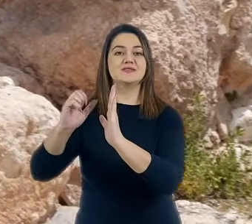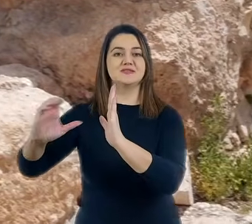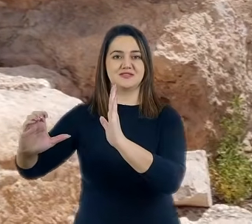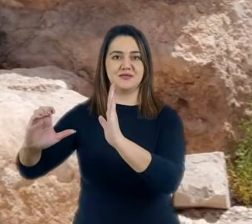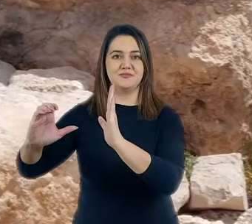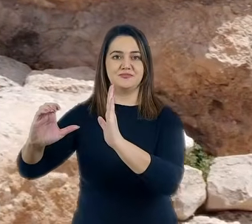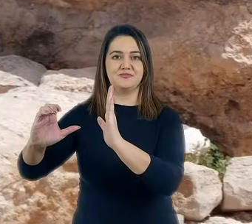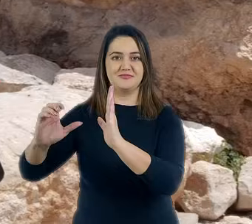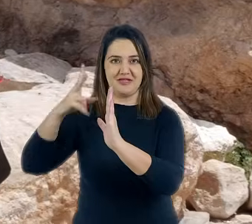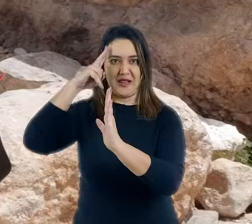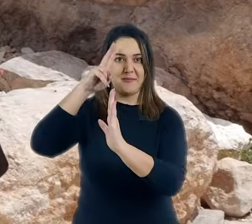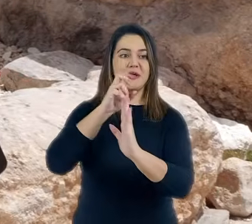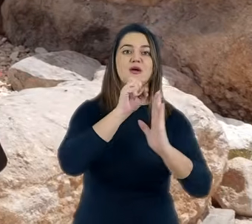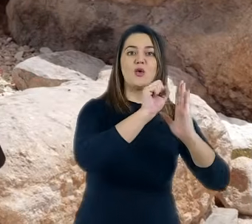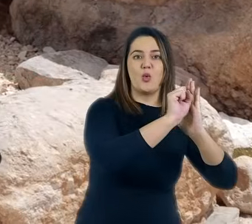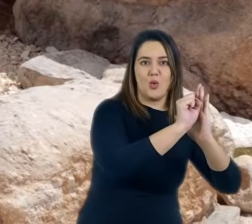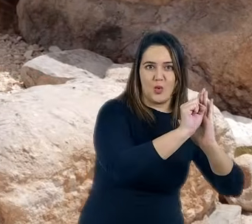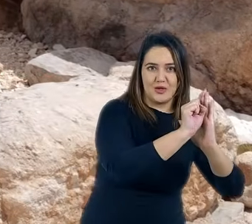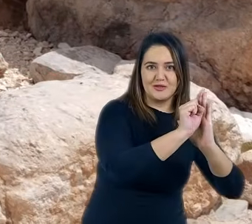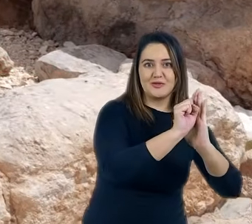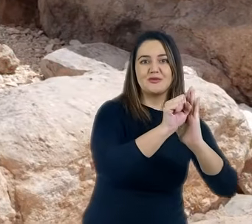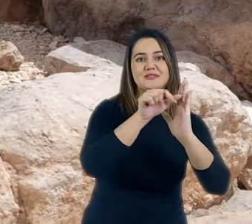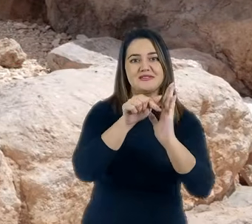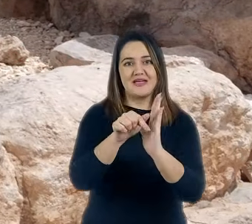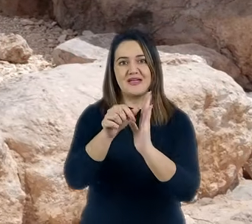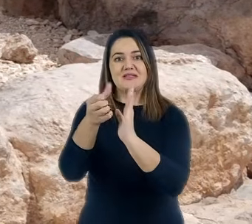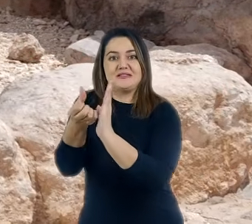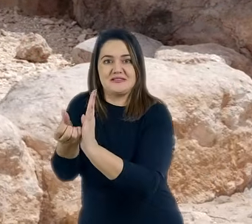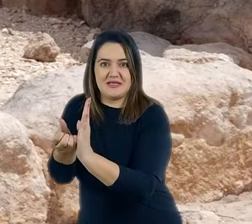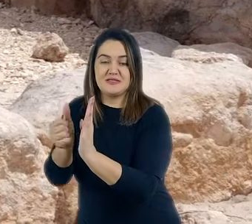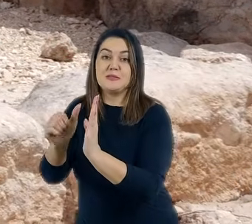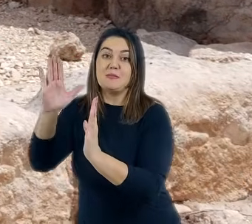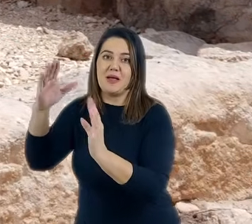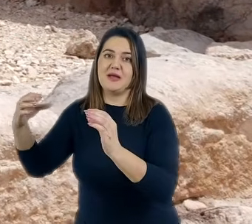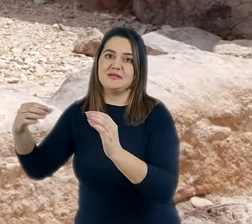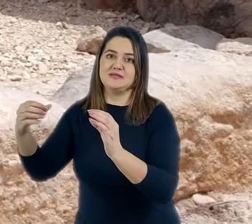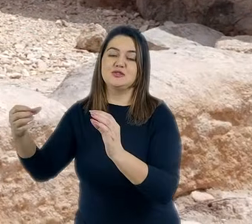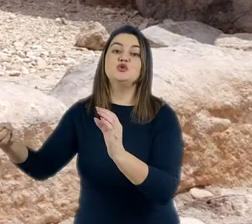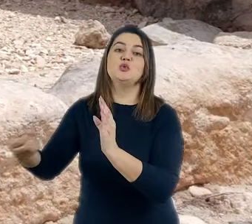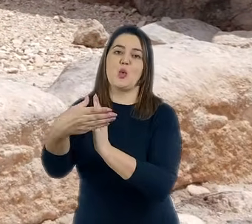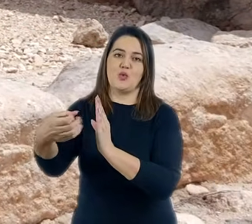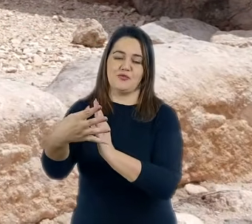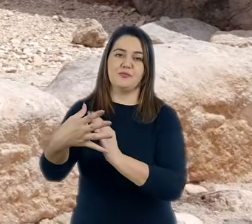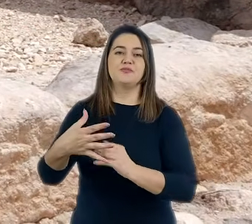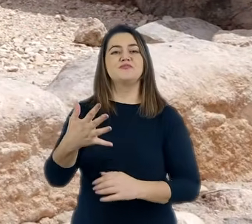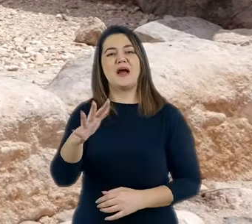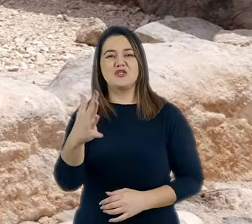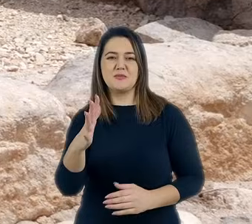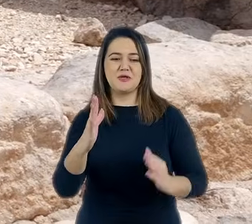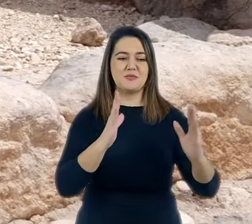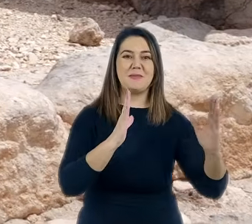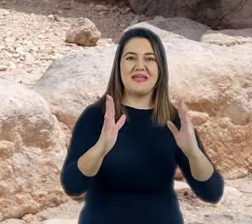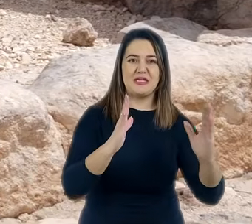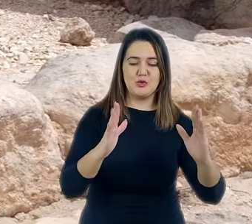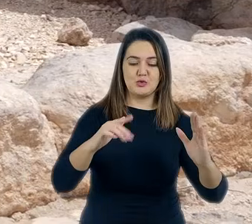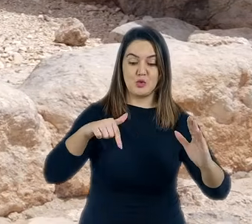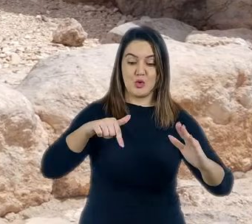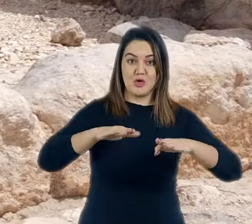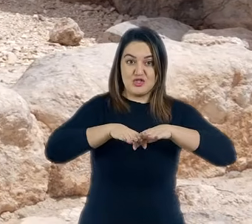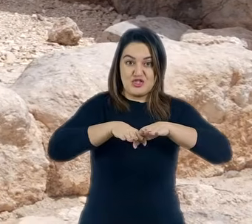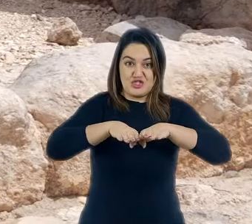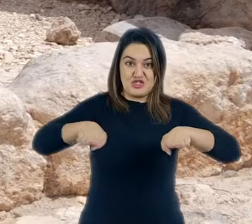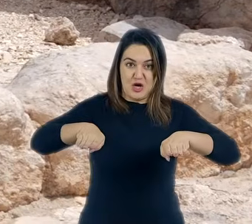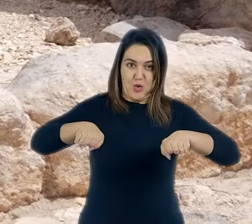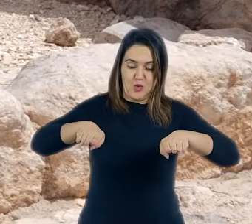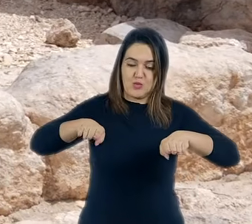do 6º século antes de Cristo. Então, entre o topo aqui e o que está aqui embaixo, eu tenho aproximadamente